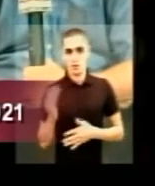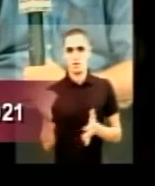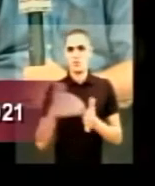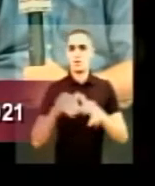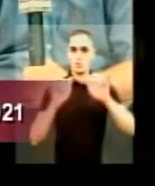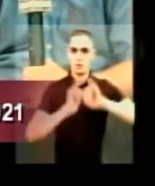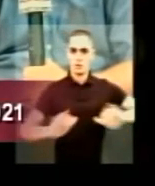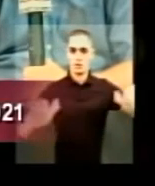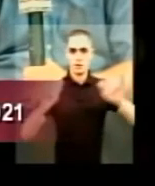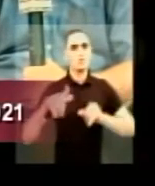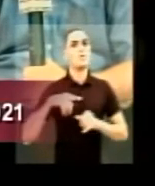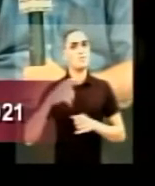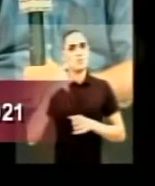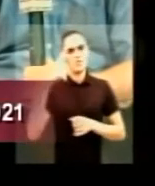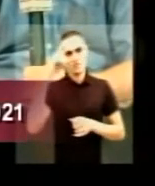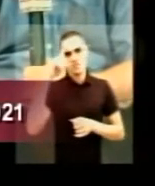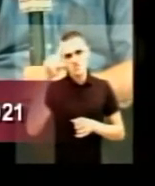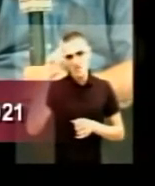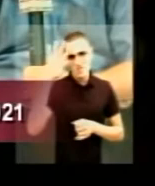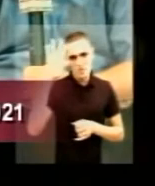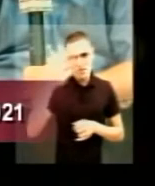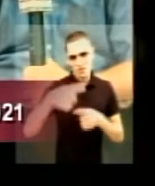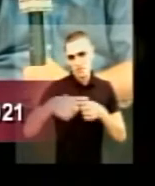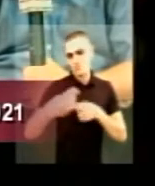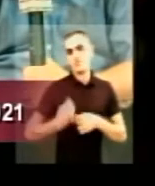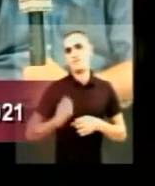nos últimos dias